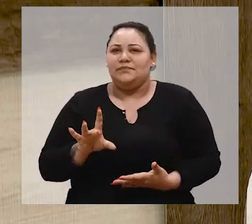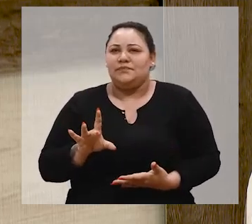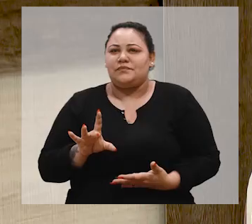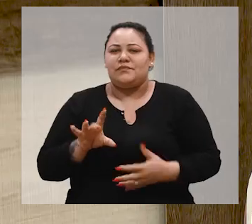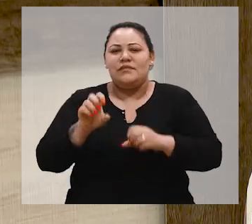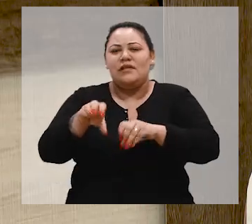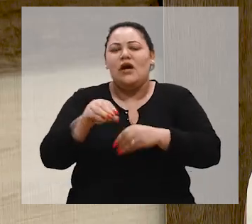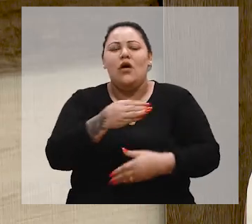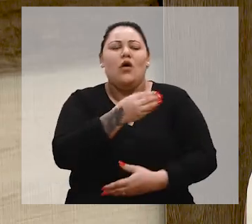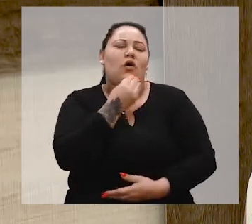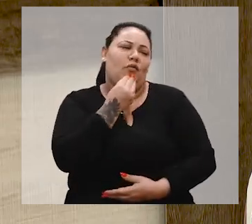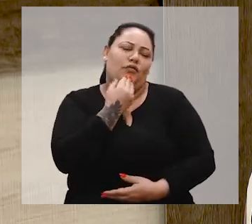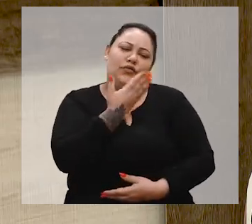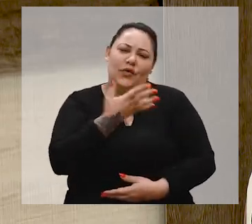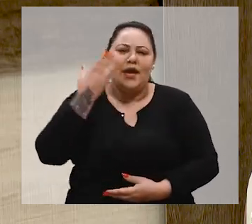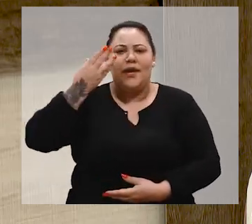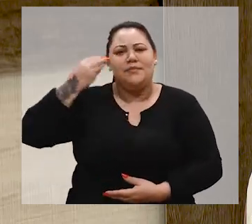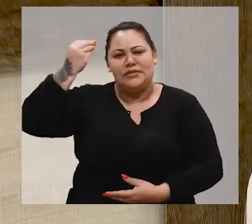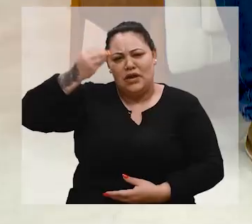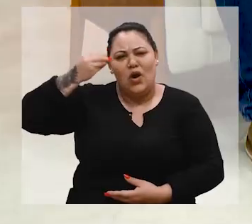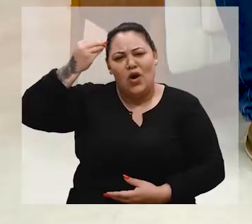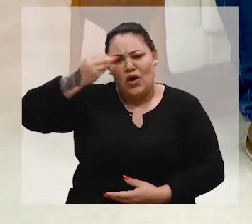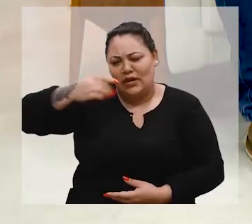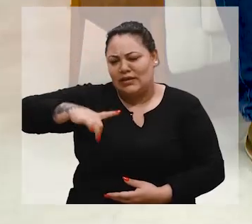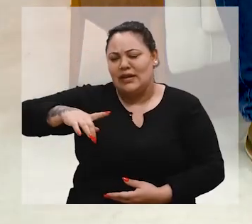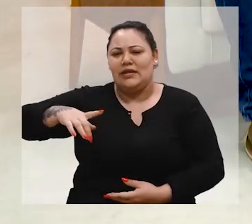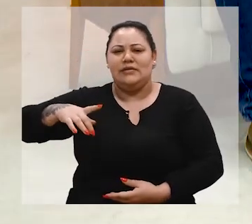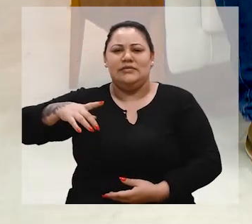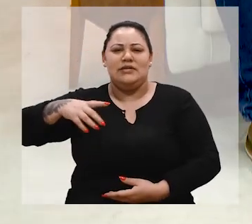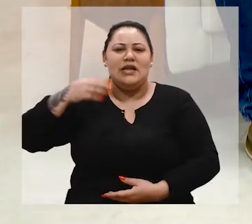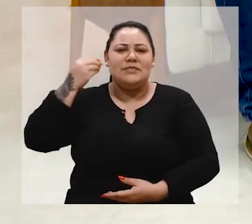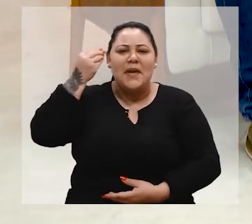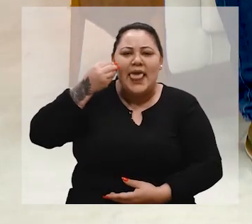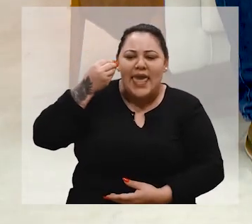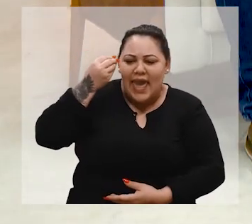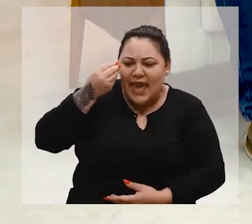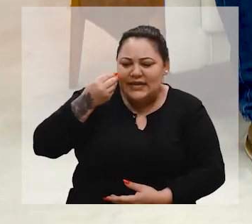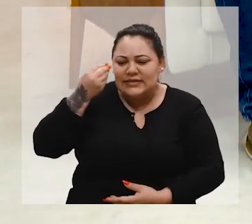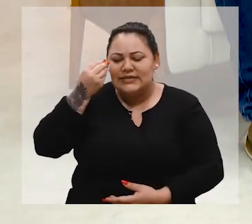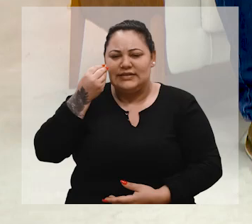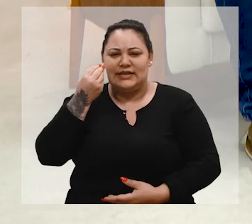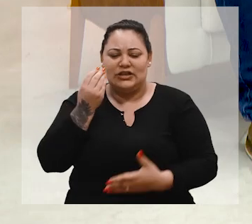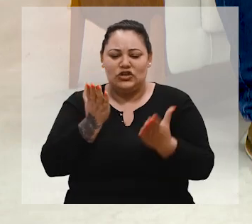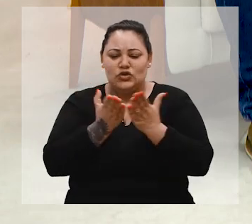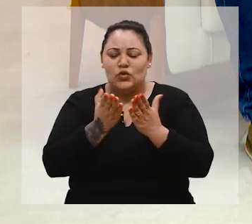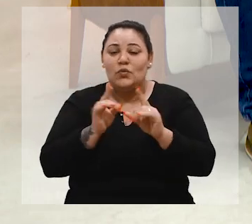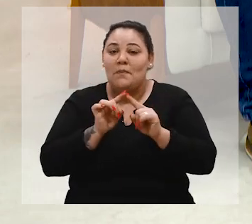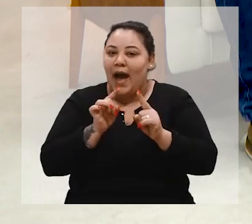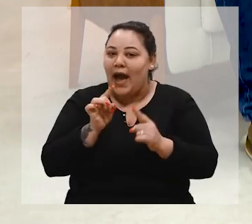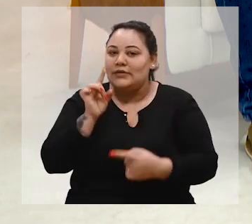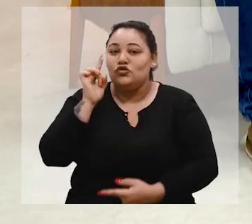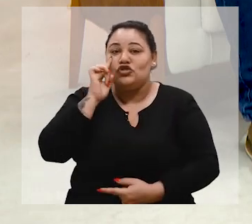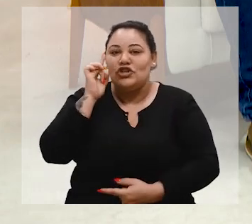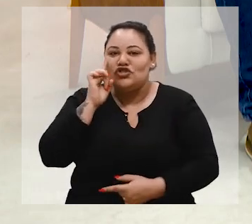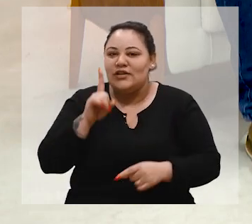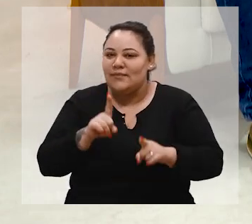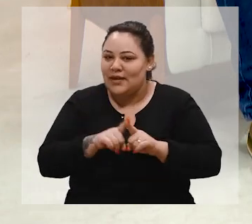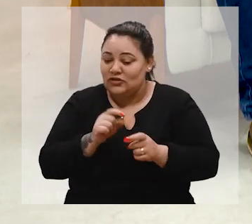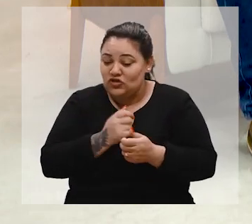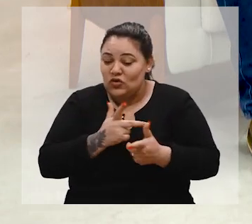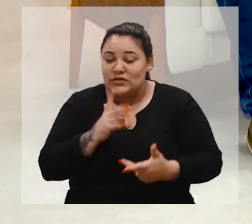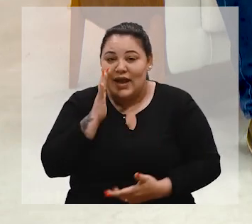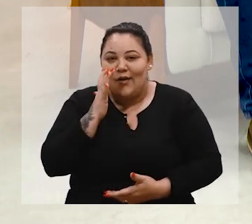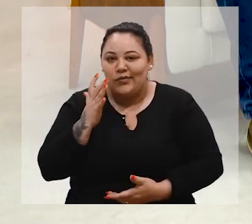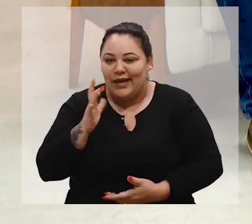isso, claro, tu és psicóloga, tens a experiência não só do estudo, mas sobretudo do dia a dia, das situações